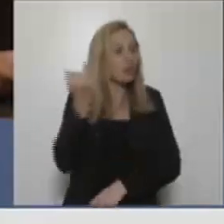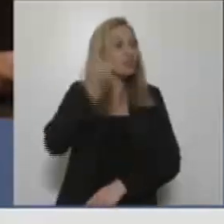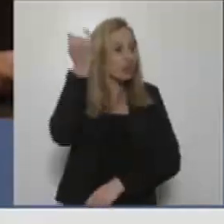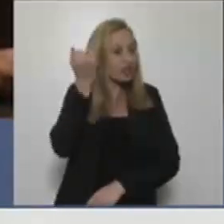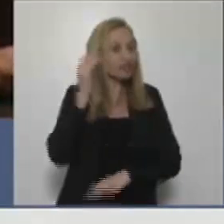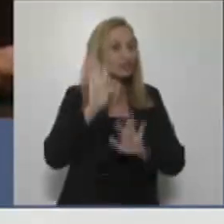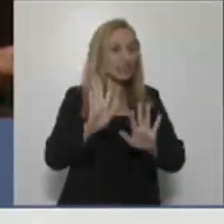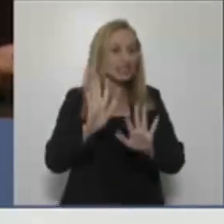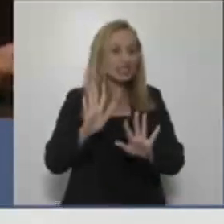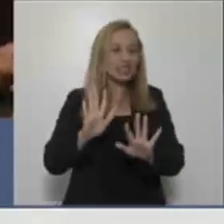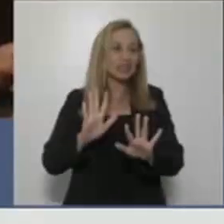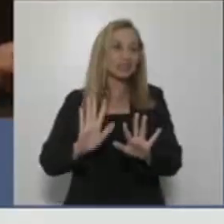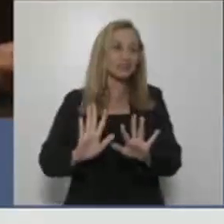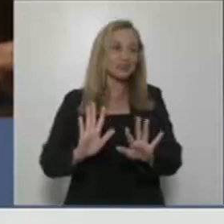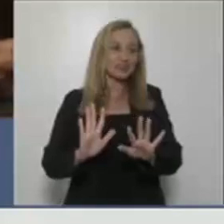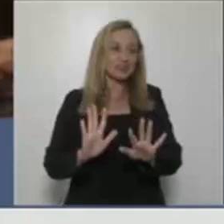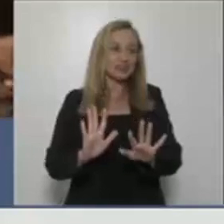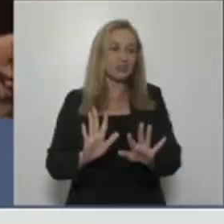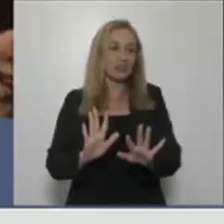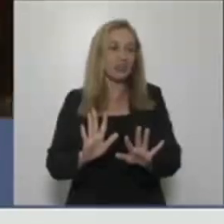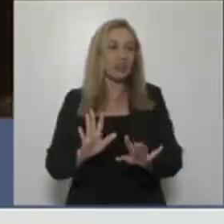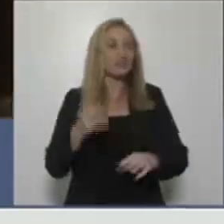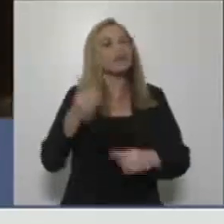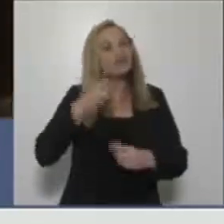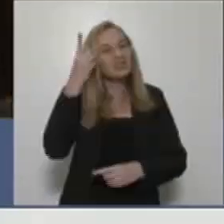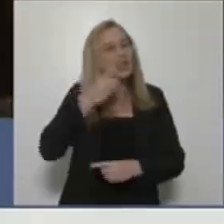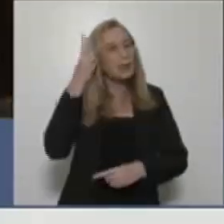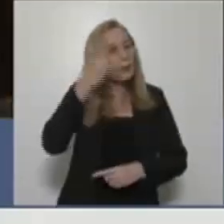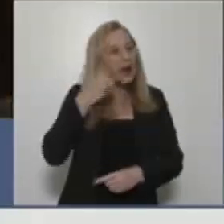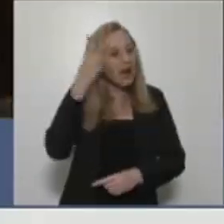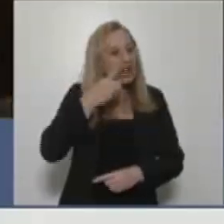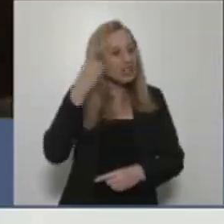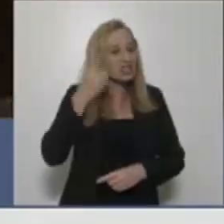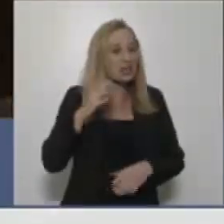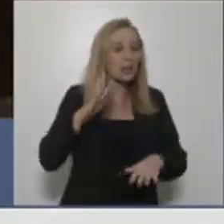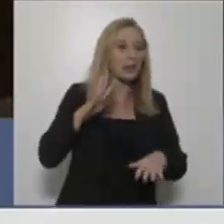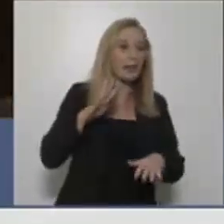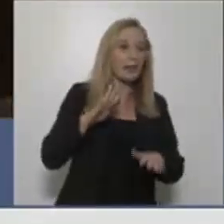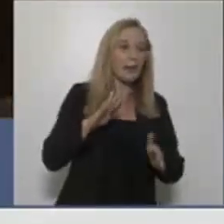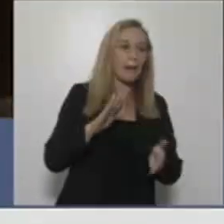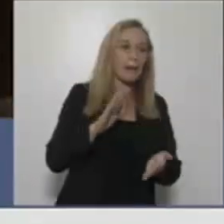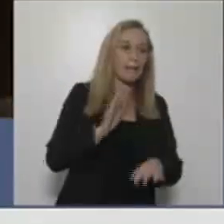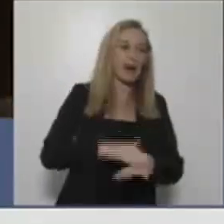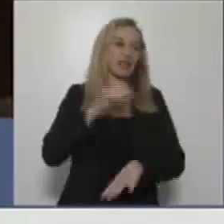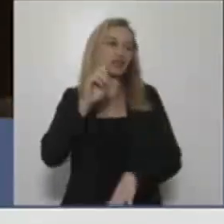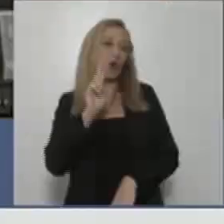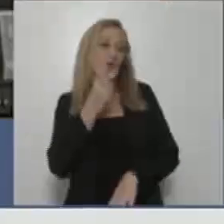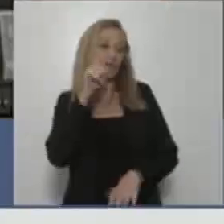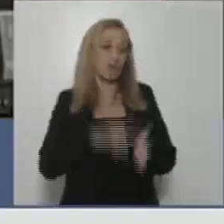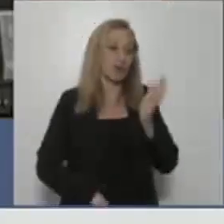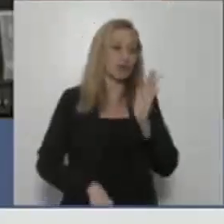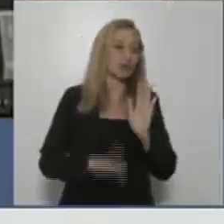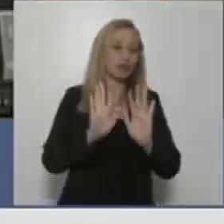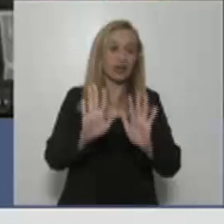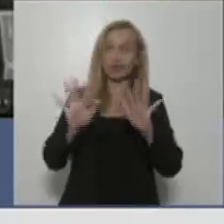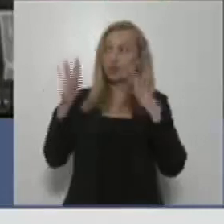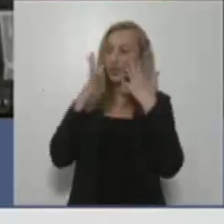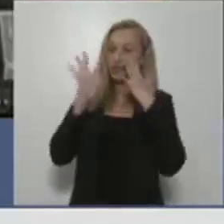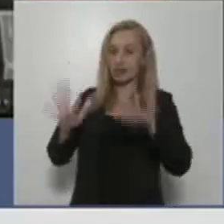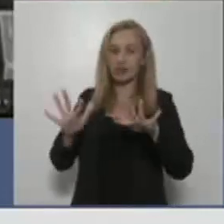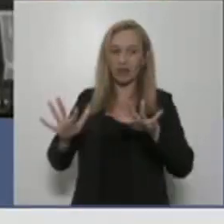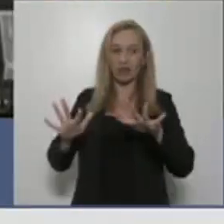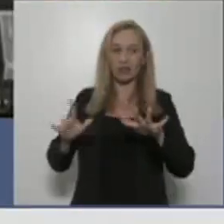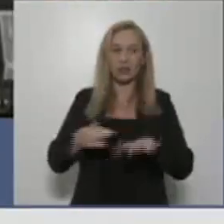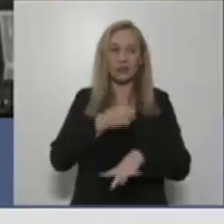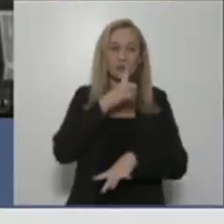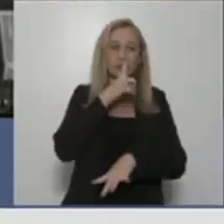corrupção. E novamente foi trazido um debate como se fosse de mais ou menos A presidência armas. chama a atenção das galerias. O